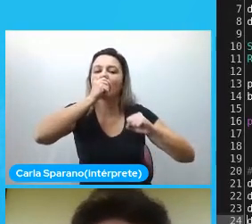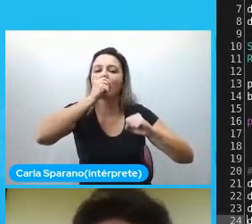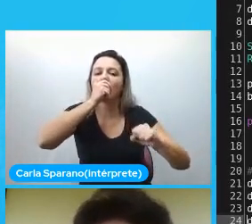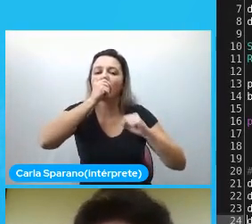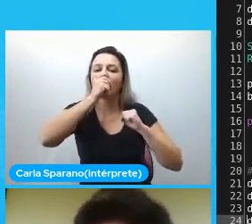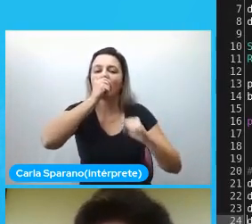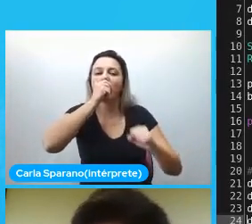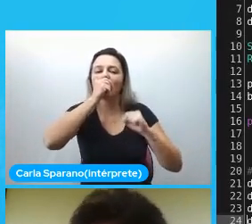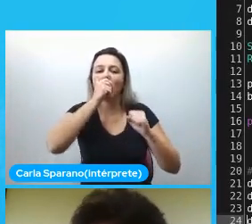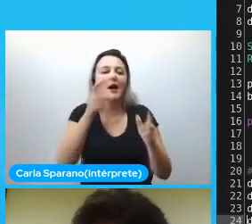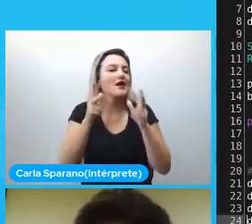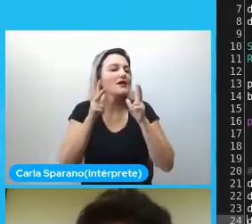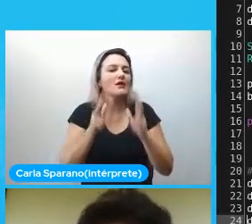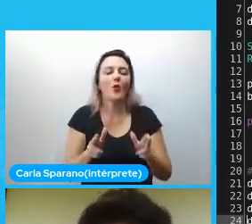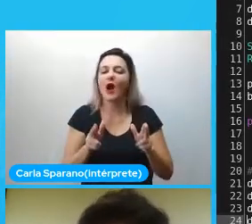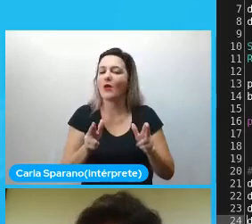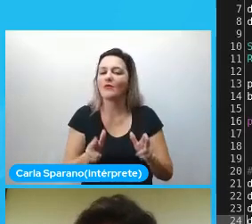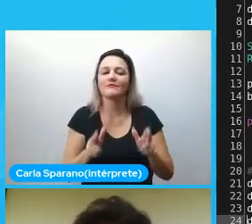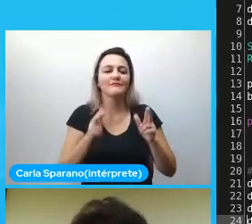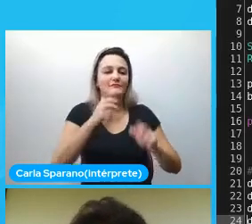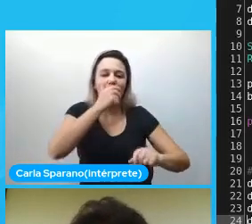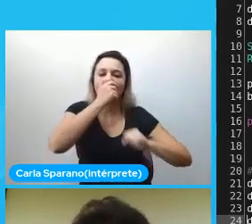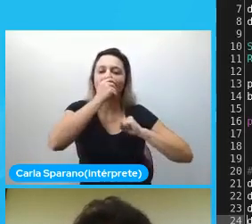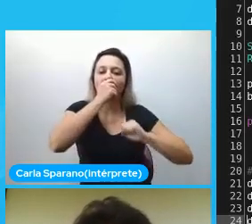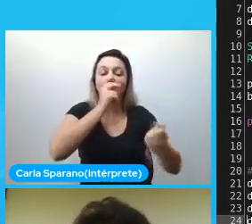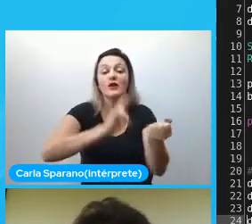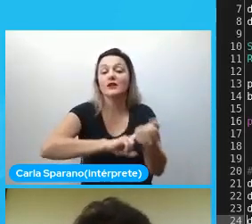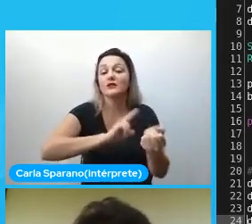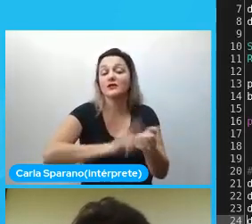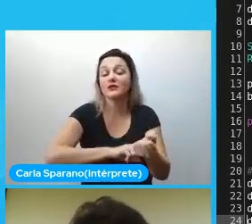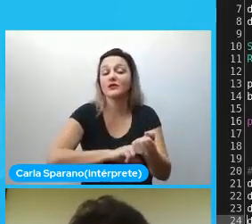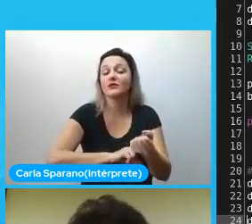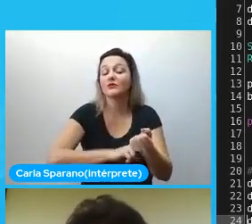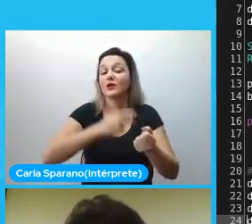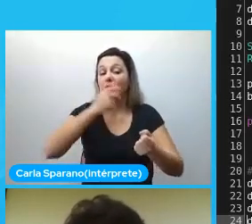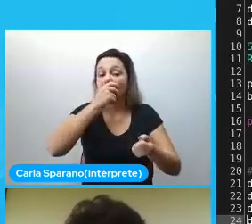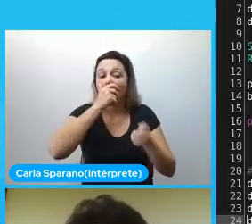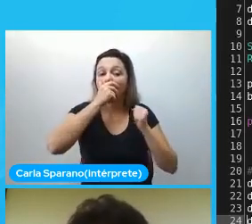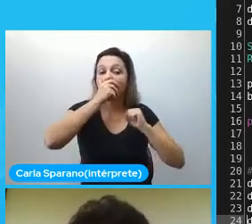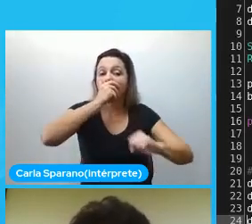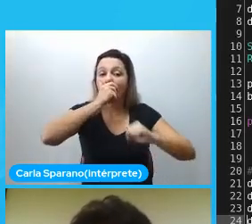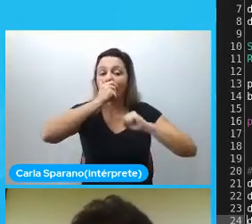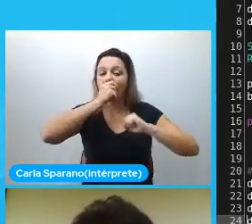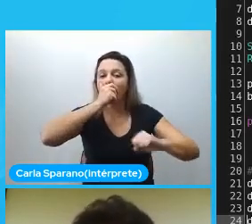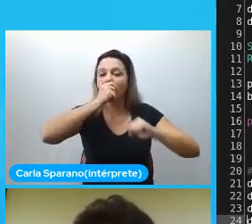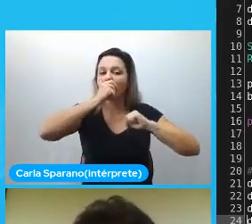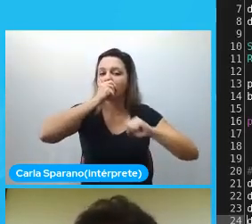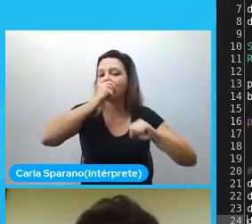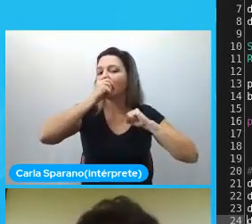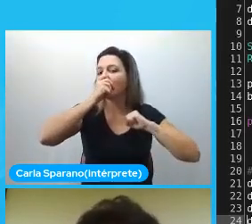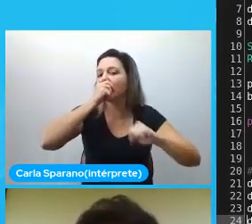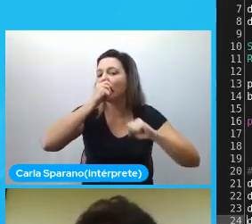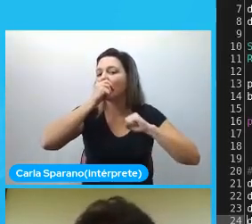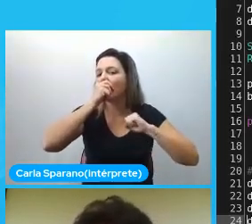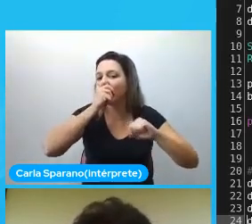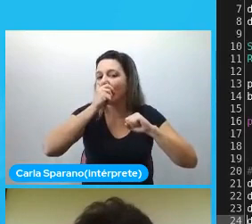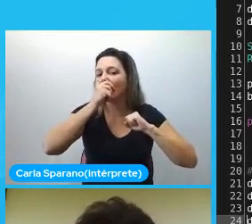É exatamente esse beat aqui. E às vezes entra essa outra instrumentozinha aqui.